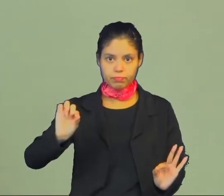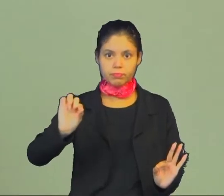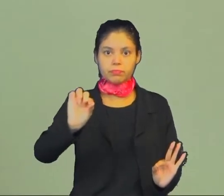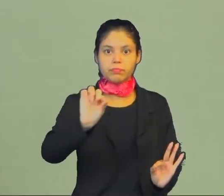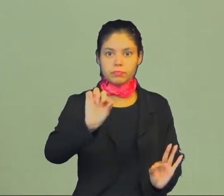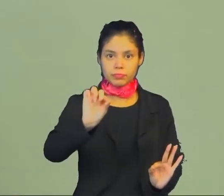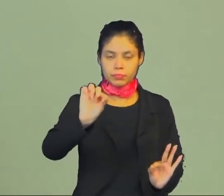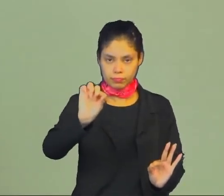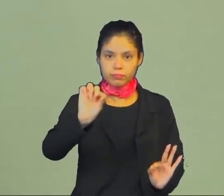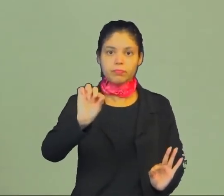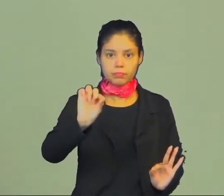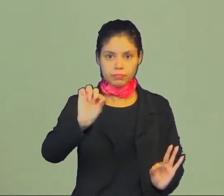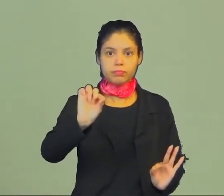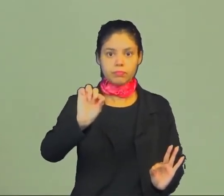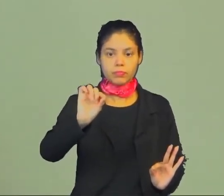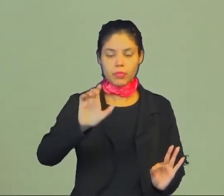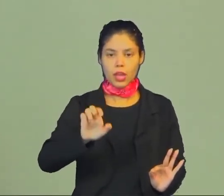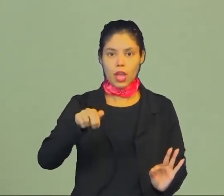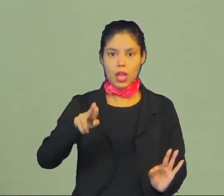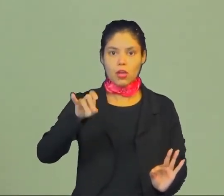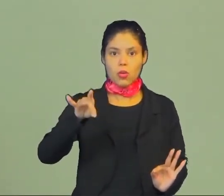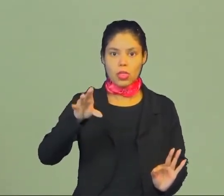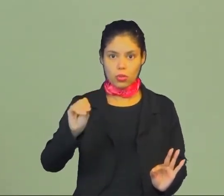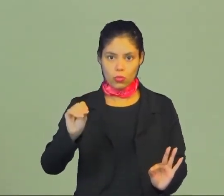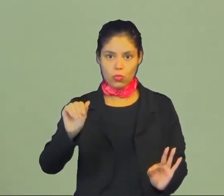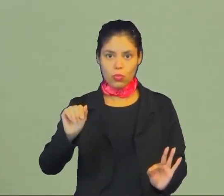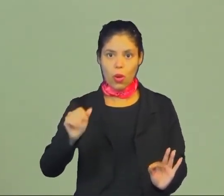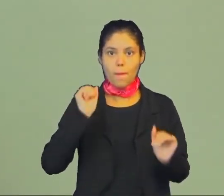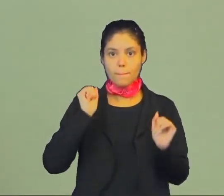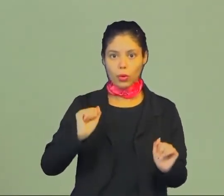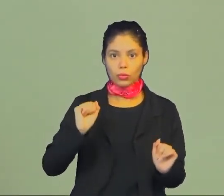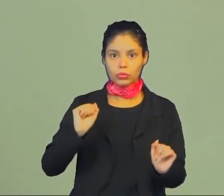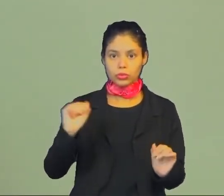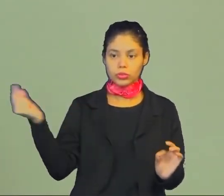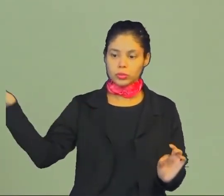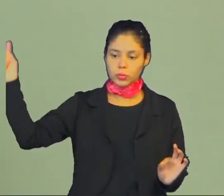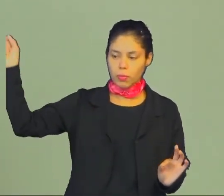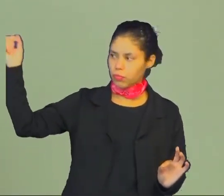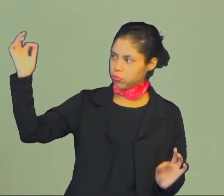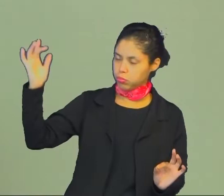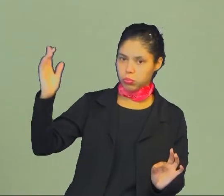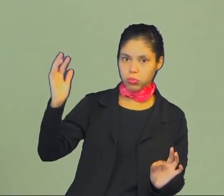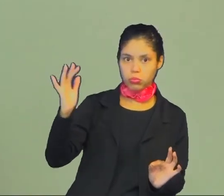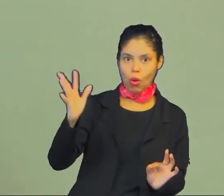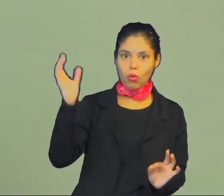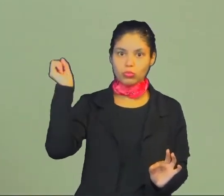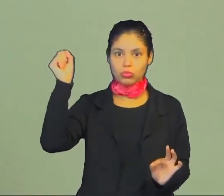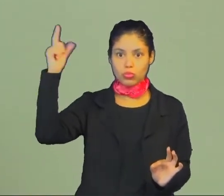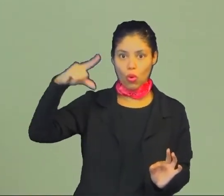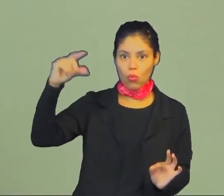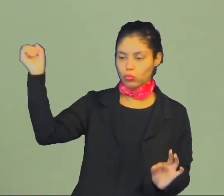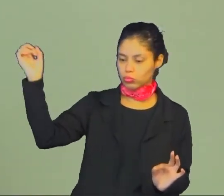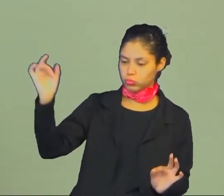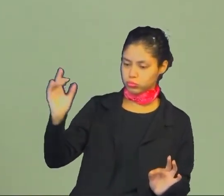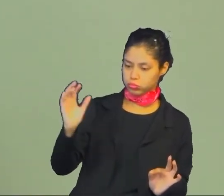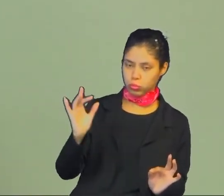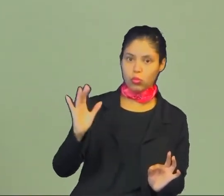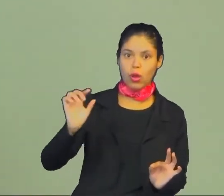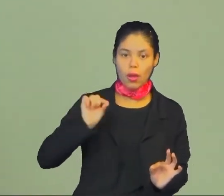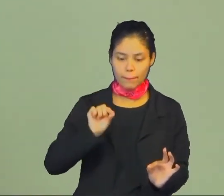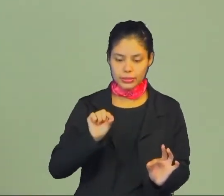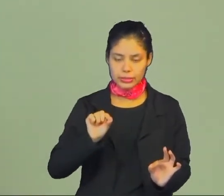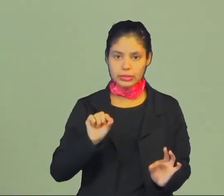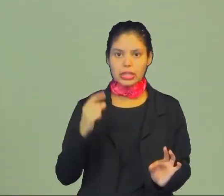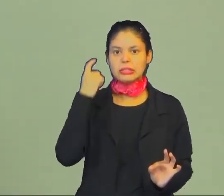ou seja podemos ter dias mais longos próximos à linha do Equador é né e podemos ter